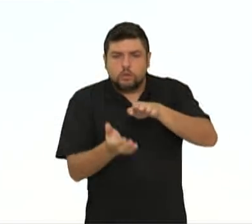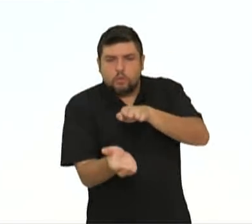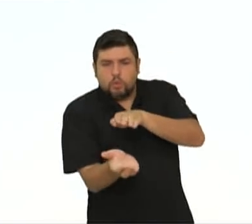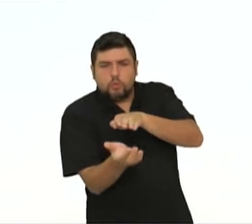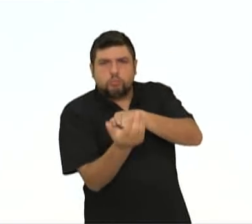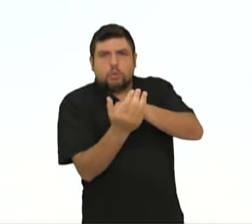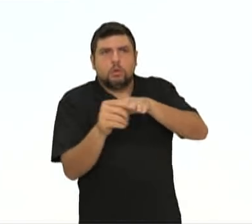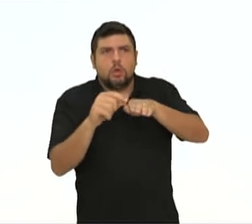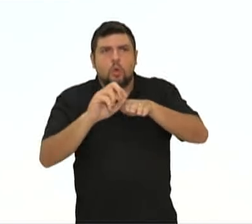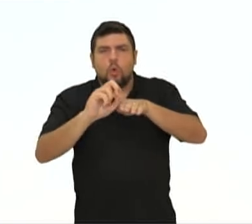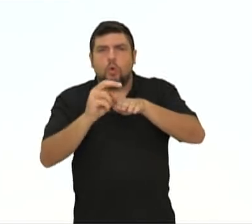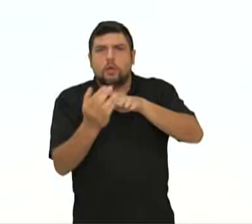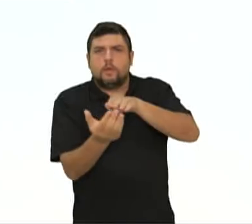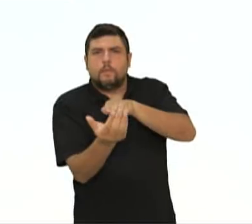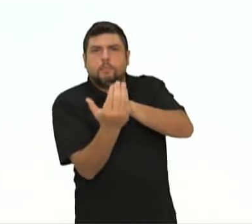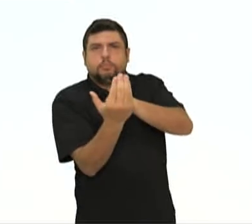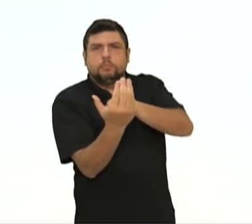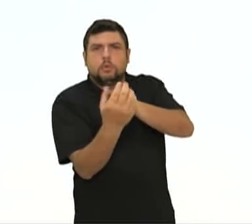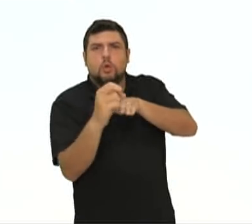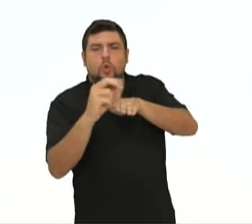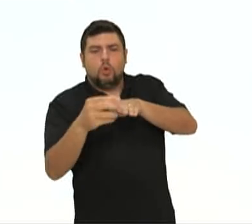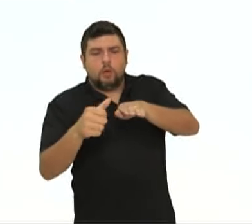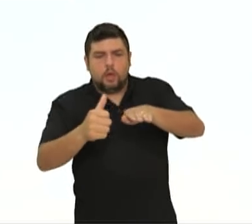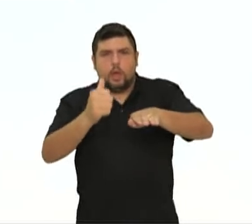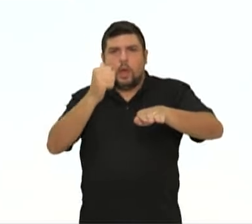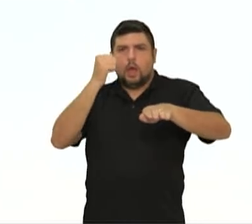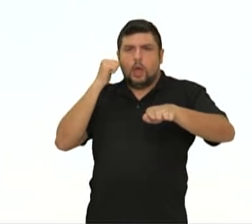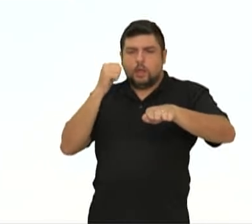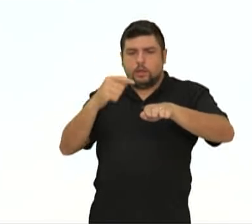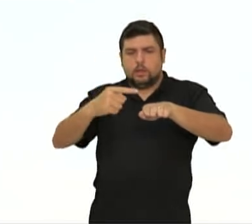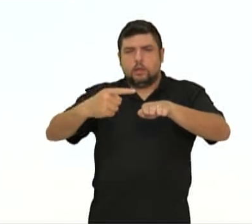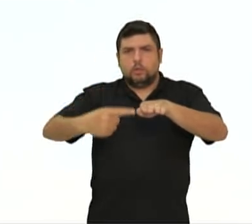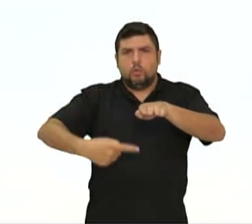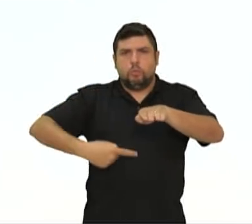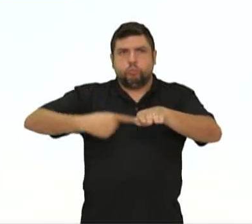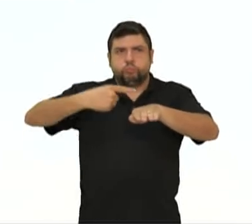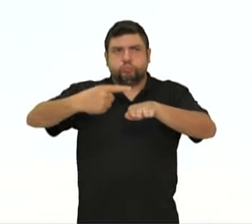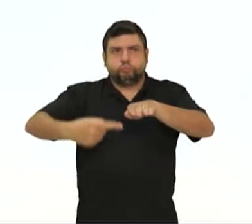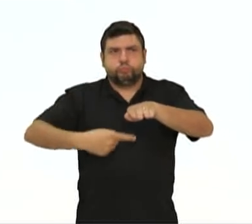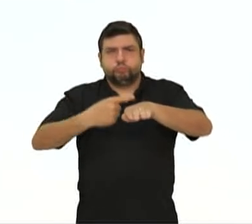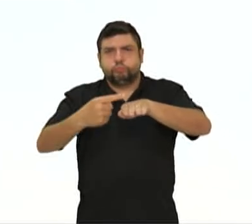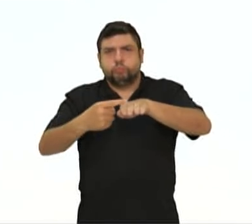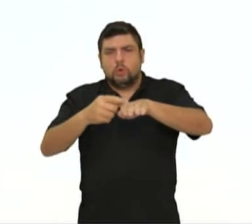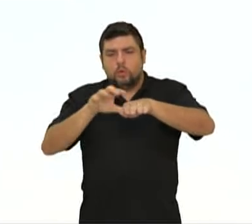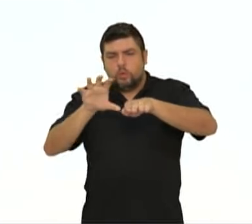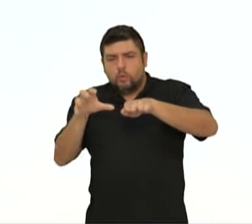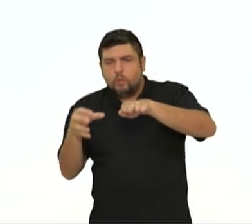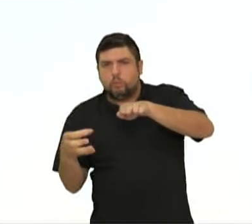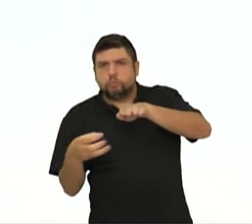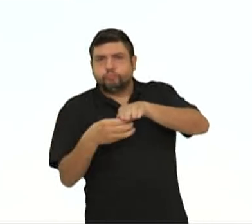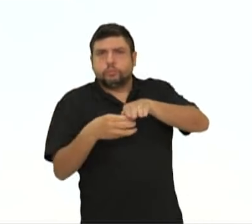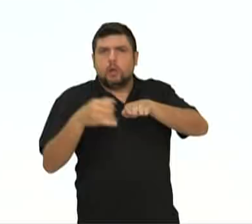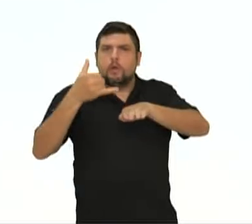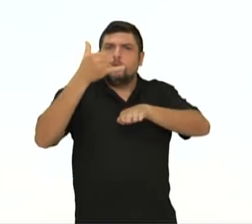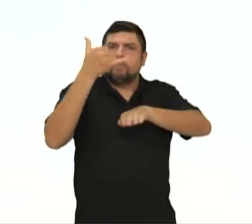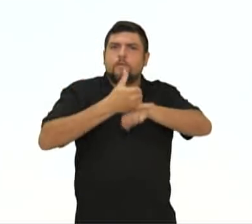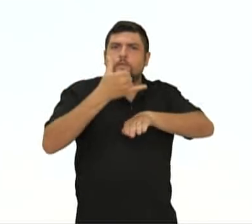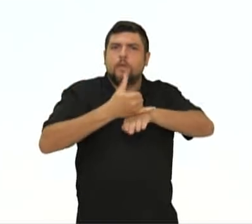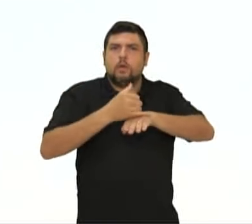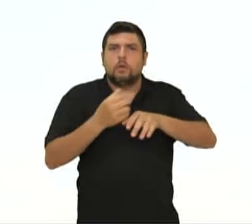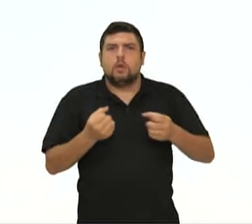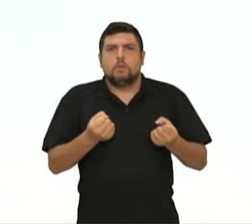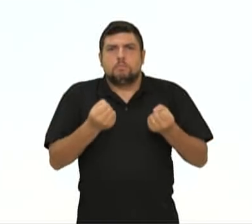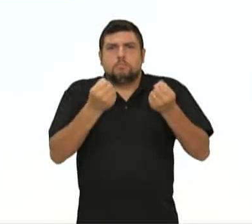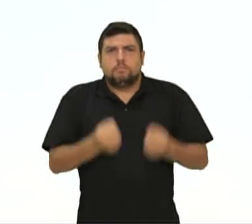roda traseira ou na frente do trator, aqui nesse espaço que é chamado dianteiro, que está na frente do trator, certo? Mas